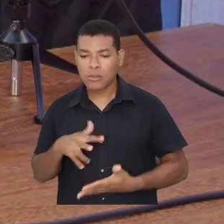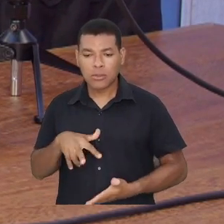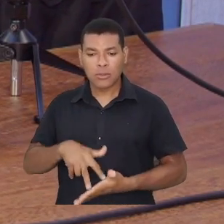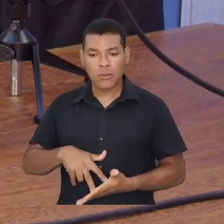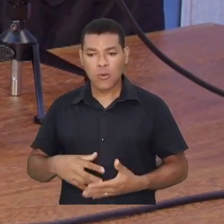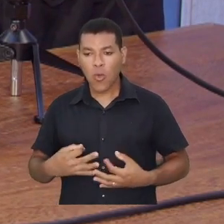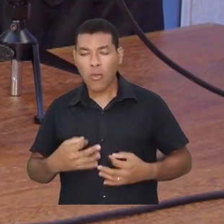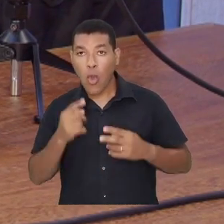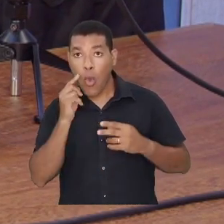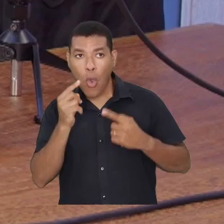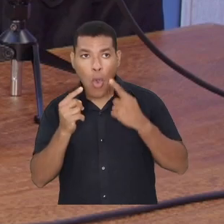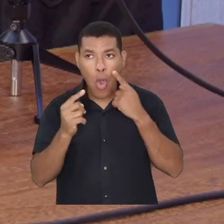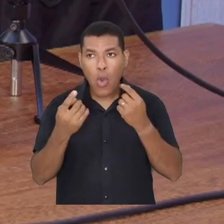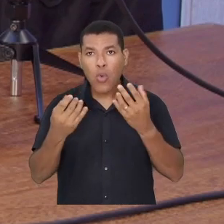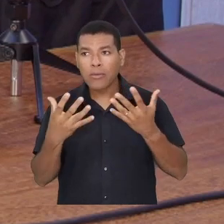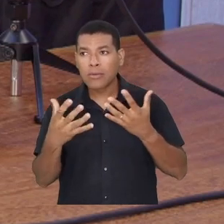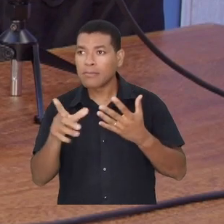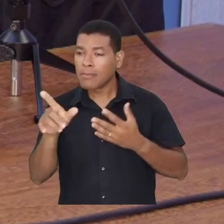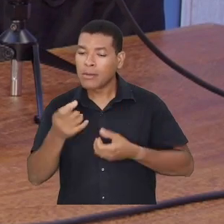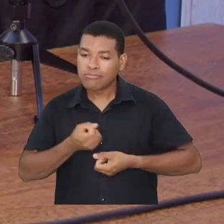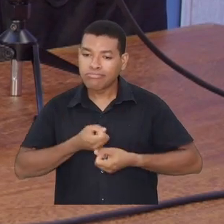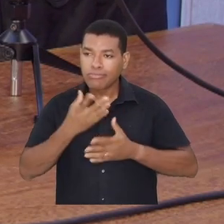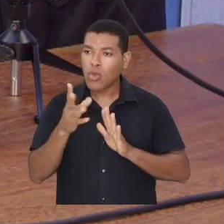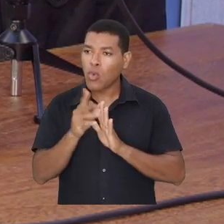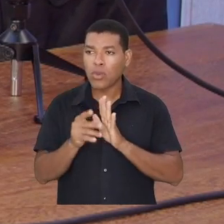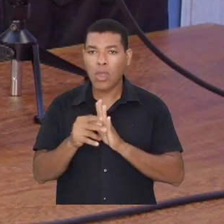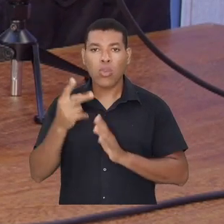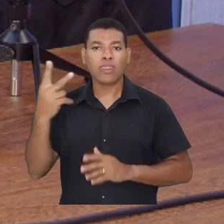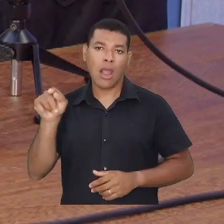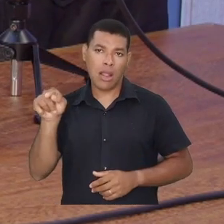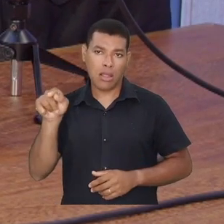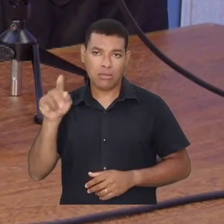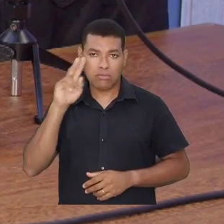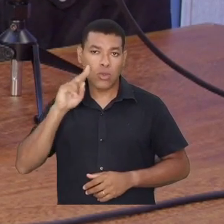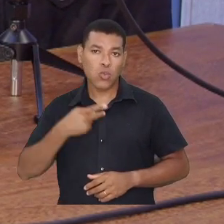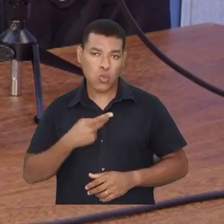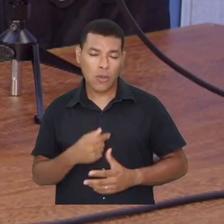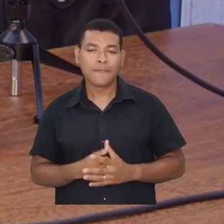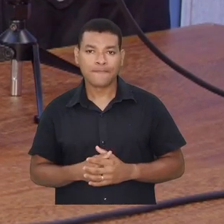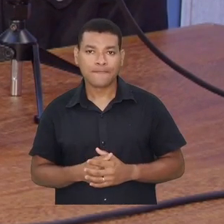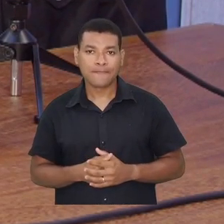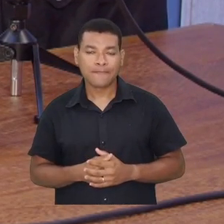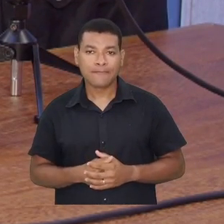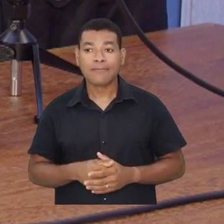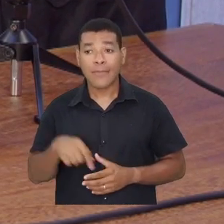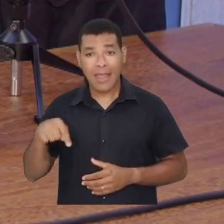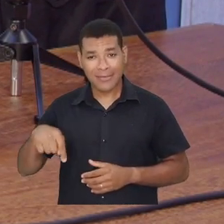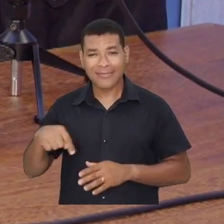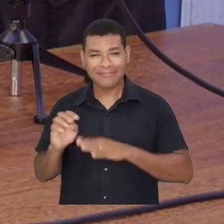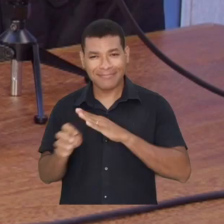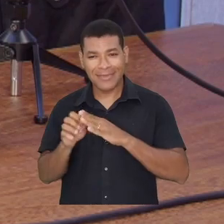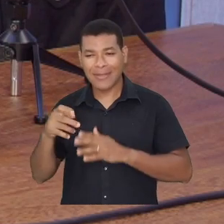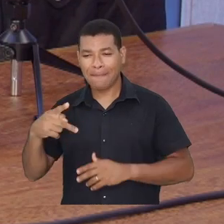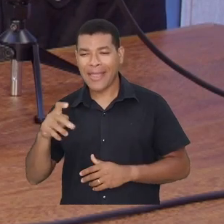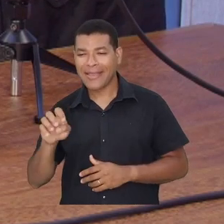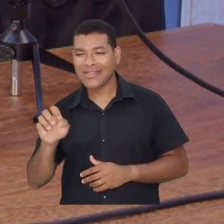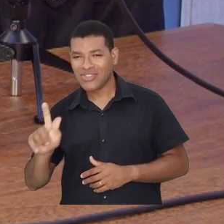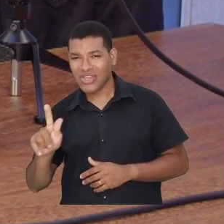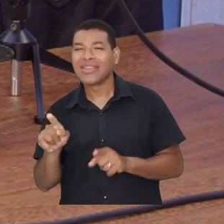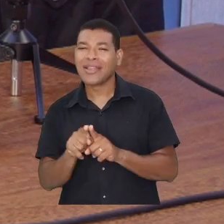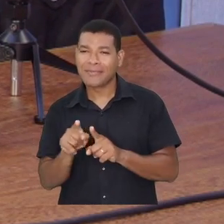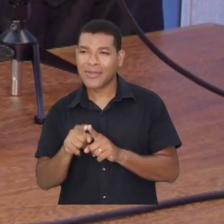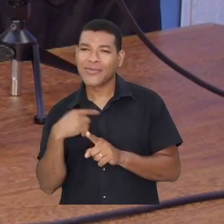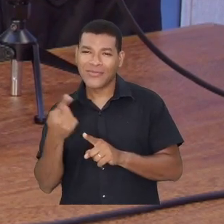ajudar nesse processo. Legal. Boa. Não, a gente tem diversas coisas na P&G também. Eu acho que é sempre legal quando a